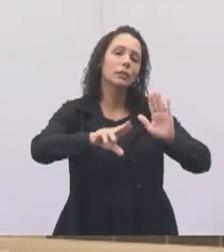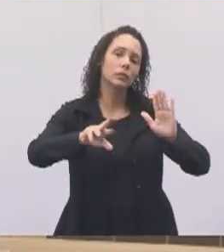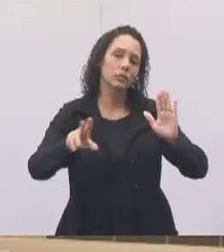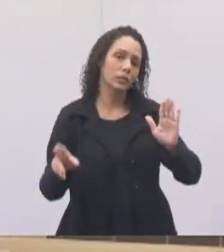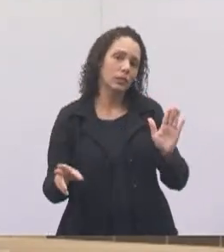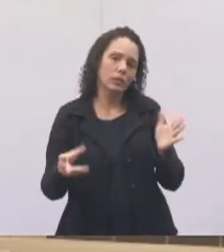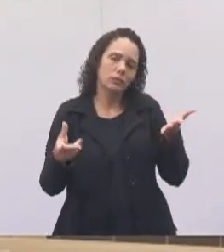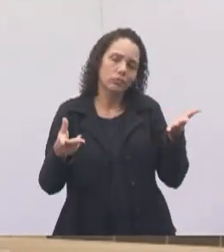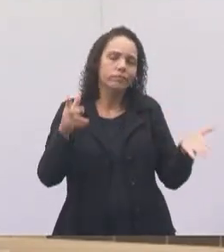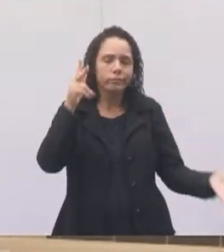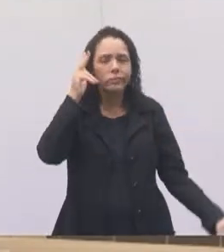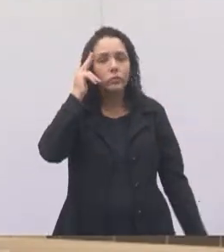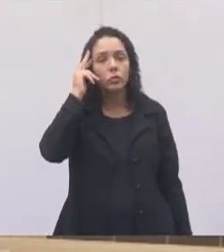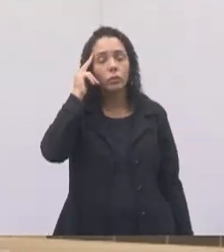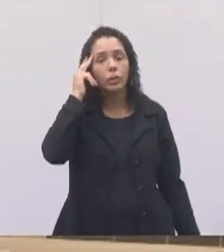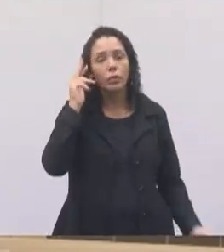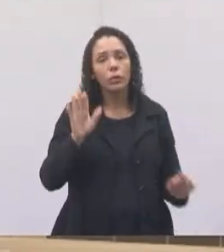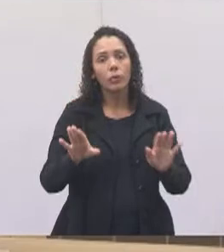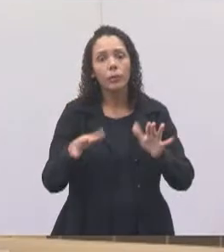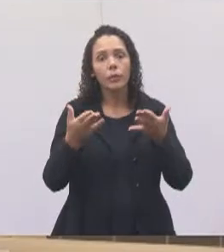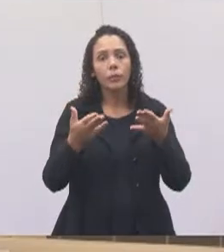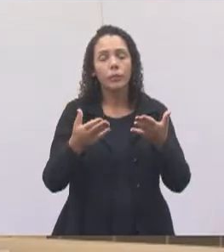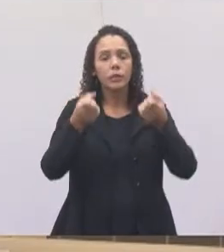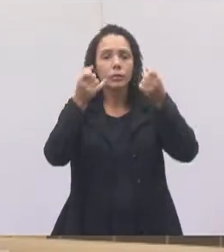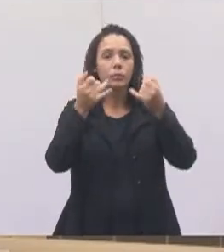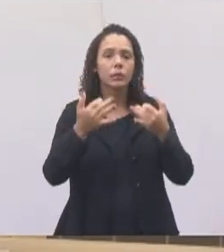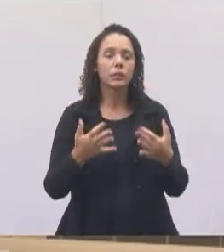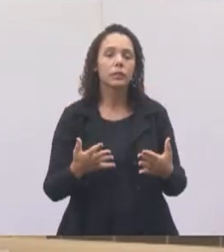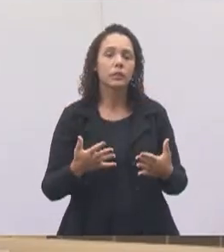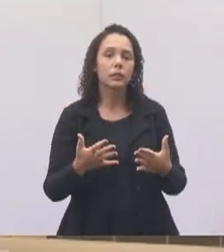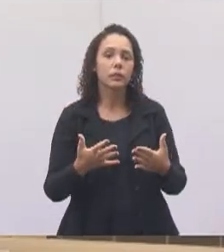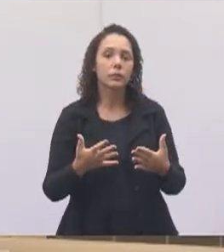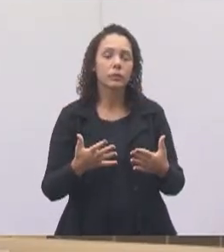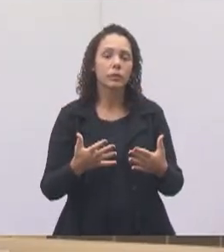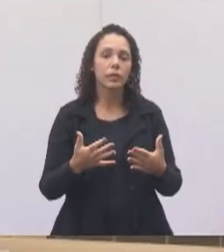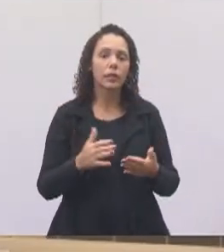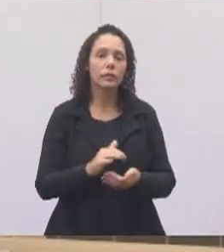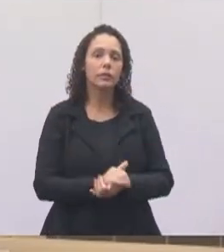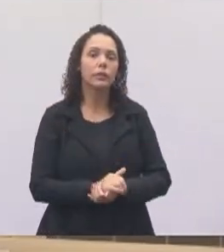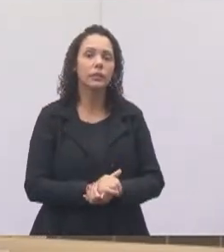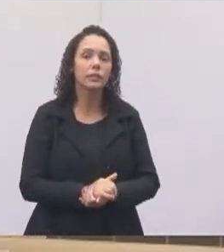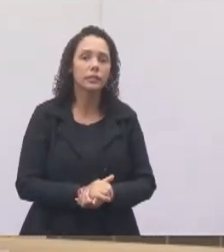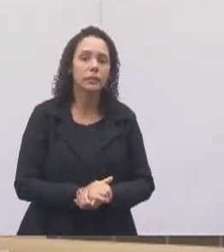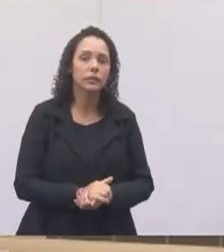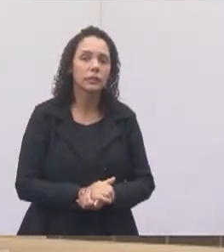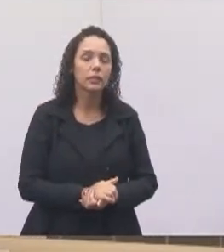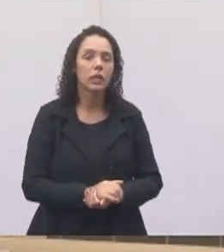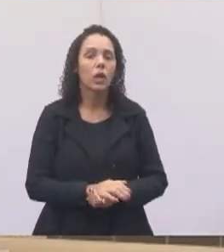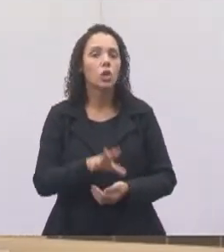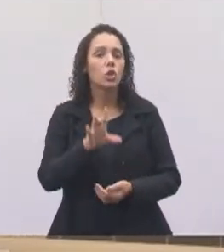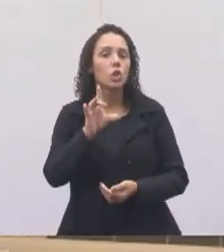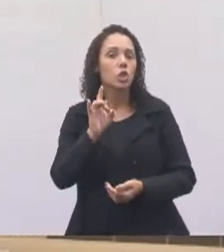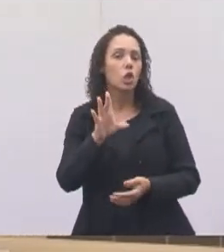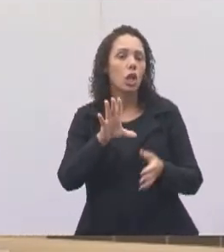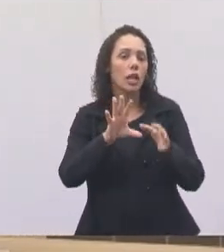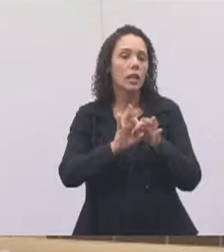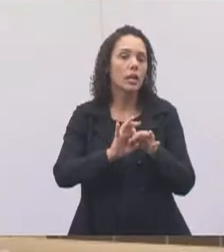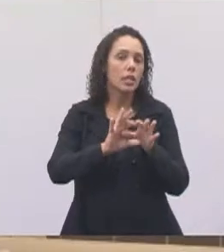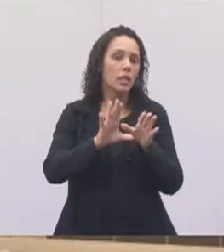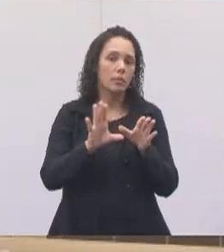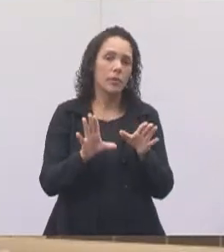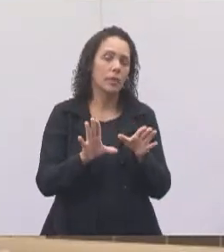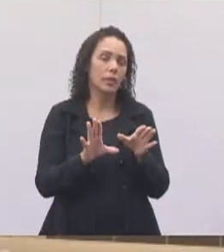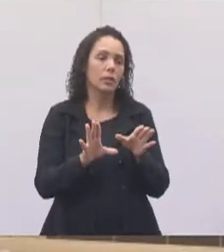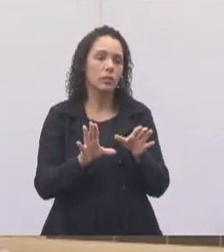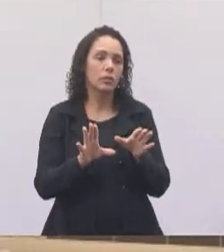discutível, né? Mas quando a gente fala de causas pétreas, a gente não pode definir só o que é liberdade, a gente tem que deixar aberto. Foi nesse